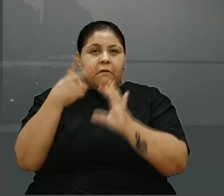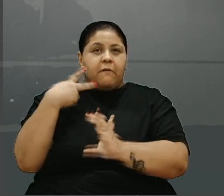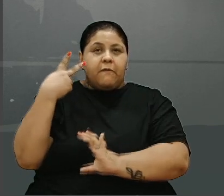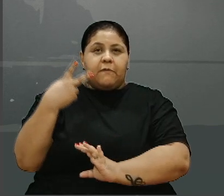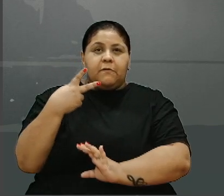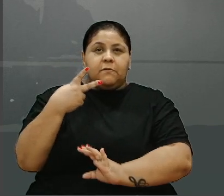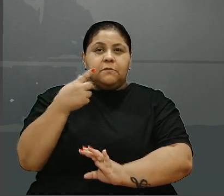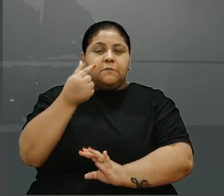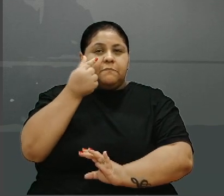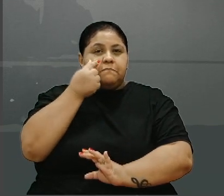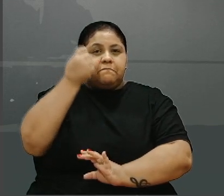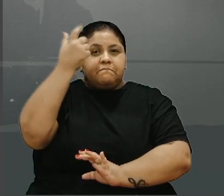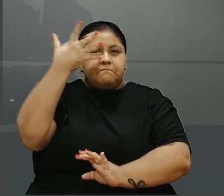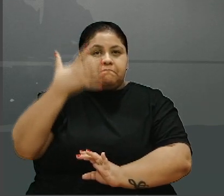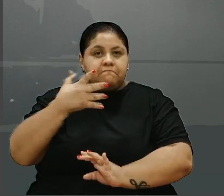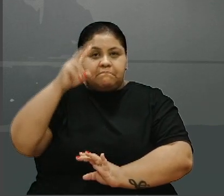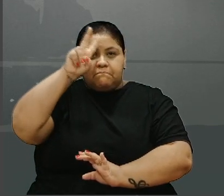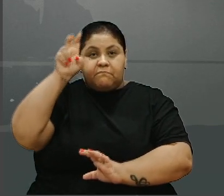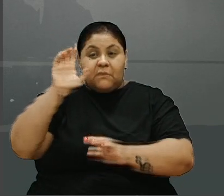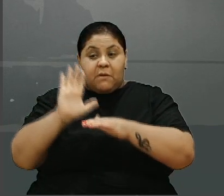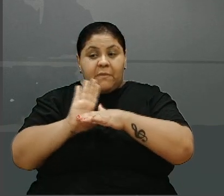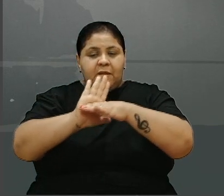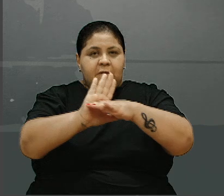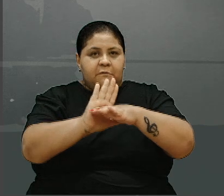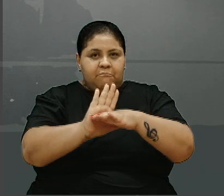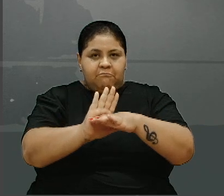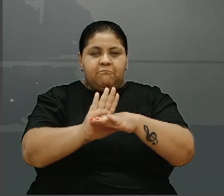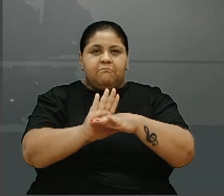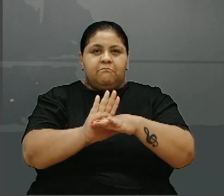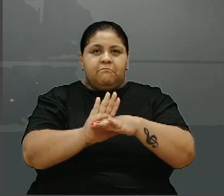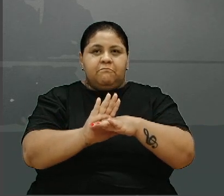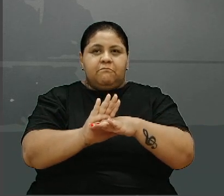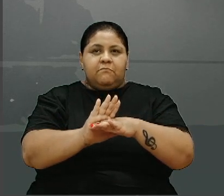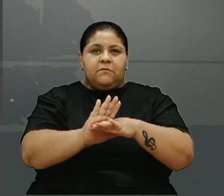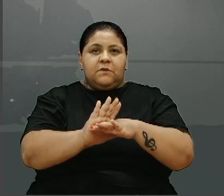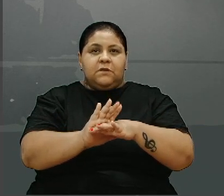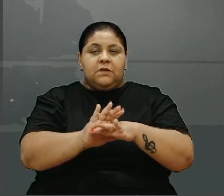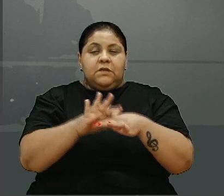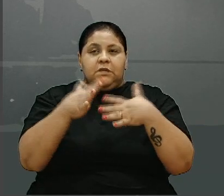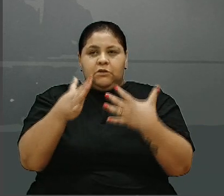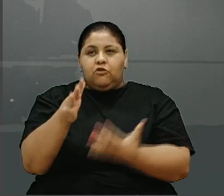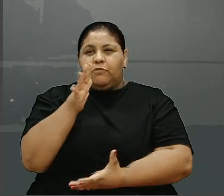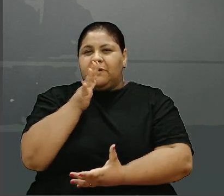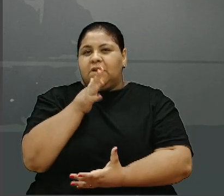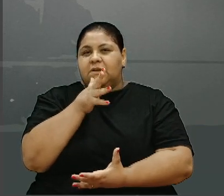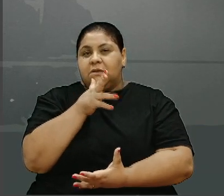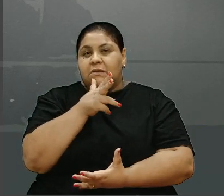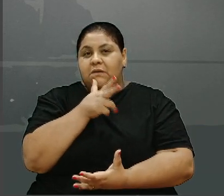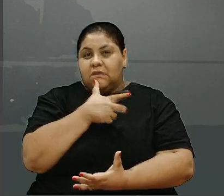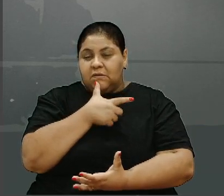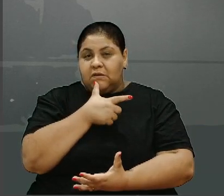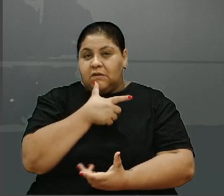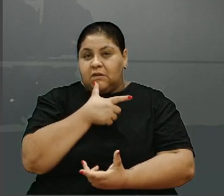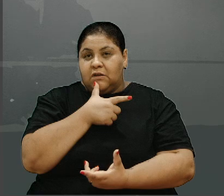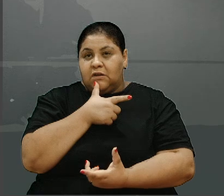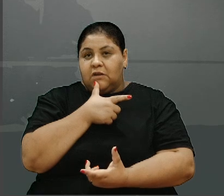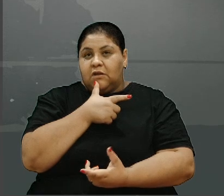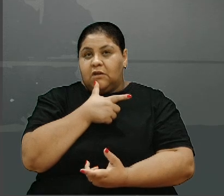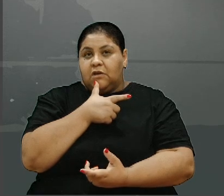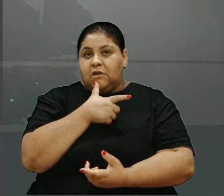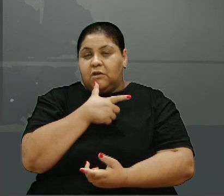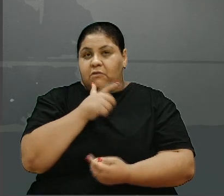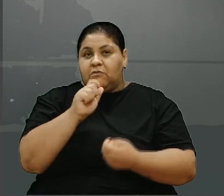Ed Eloy Frisso tratar sobre o tema da Maesa e sobre a morosidade daquilo que compete à